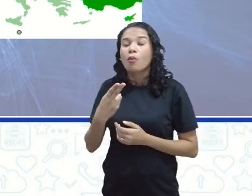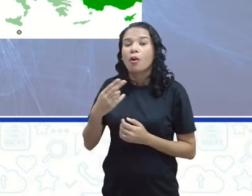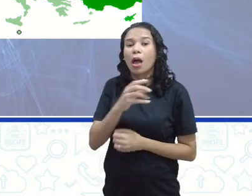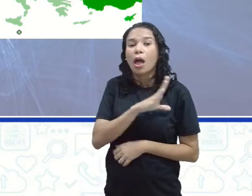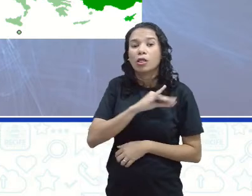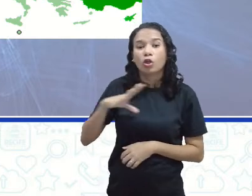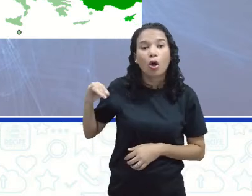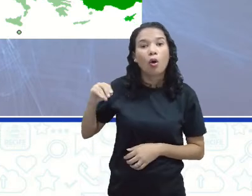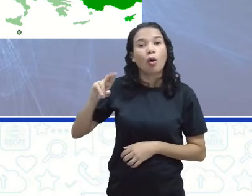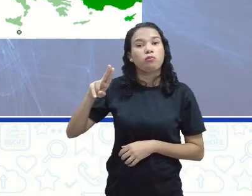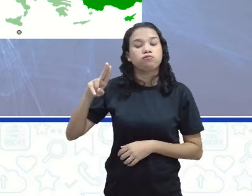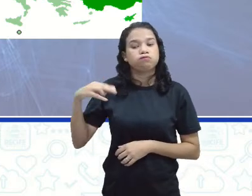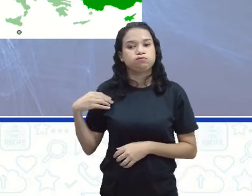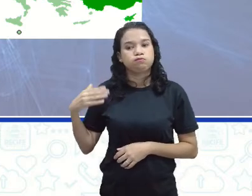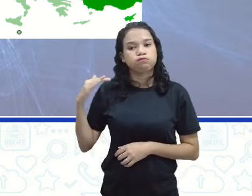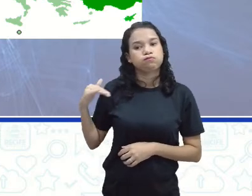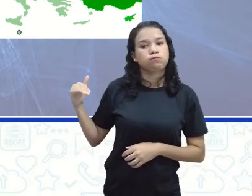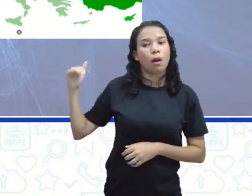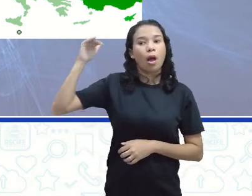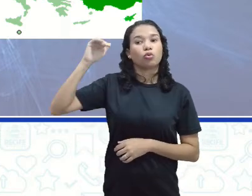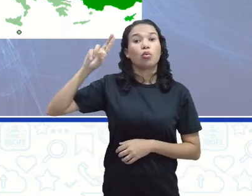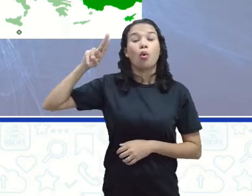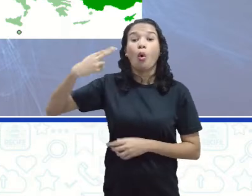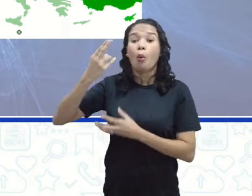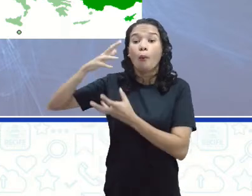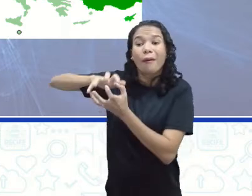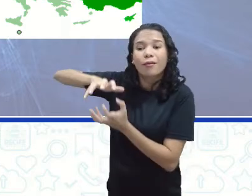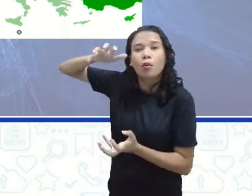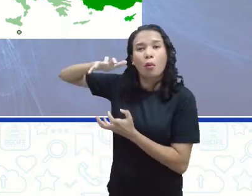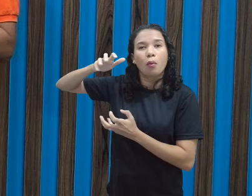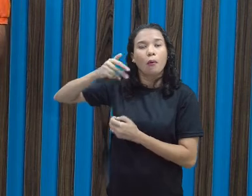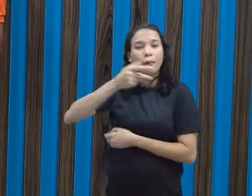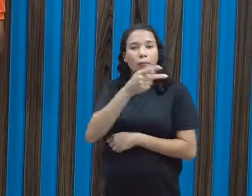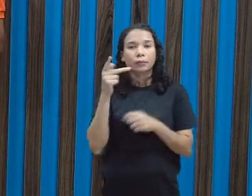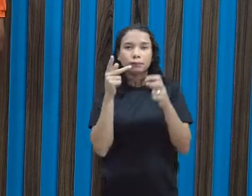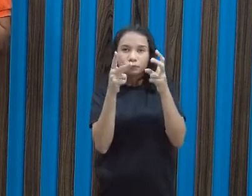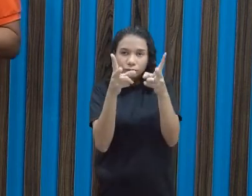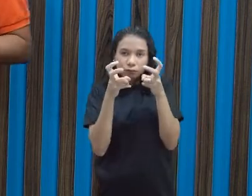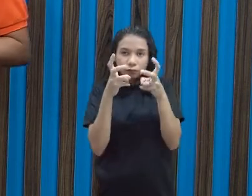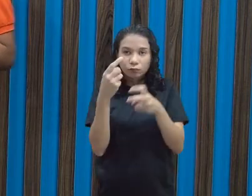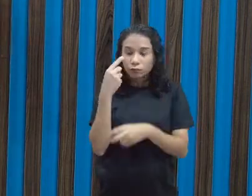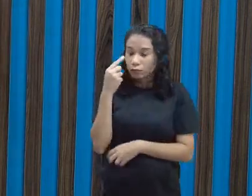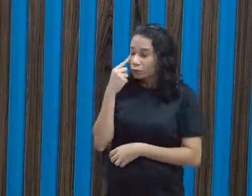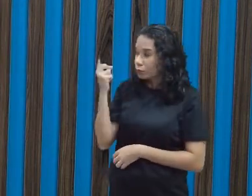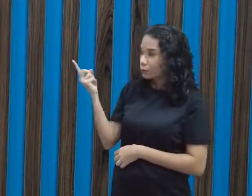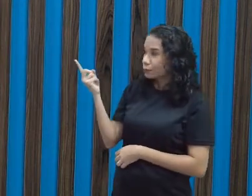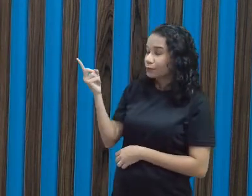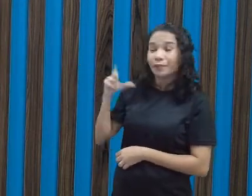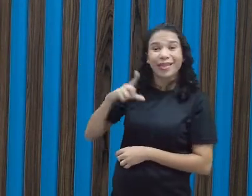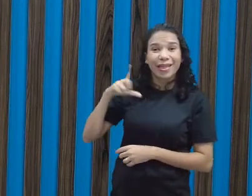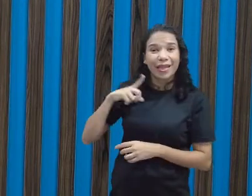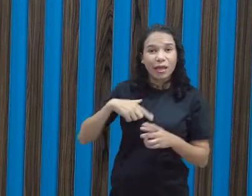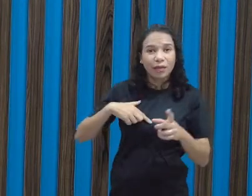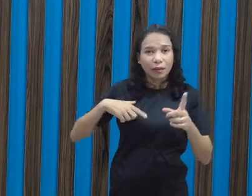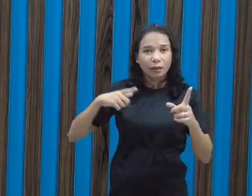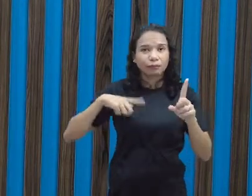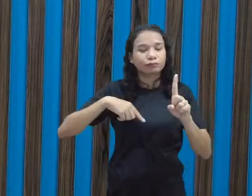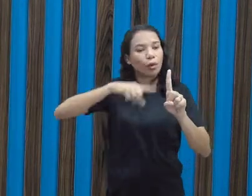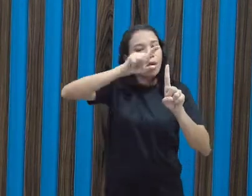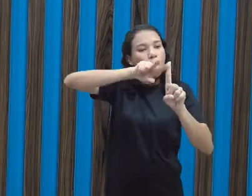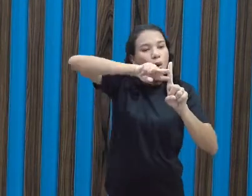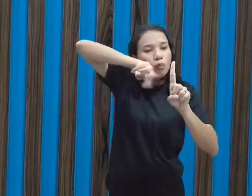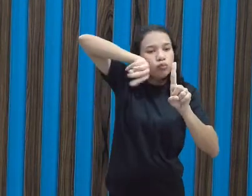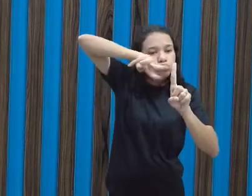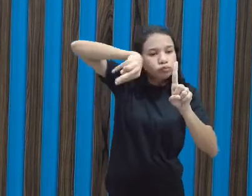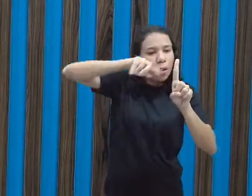população idosa da Europa? O que é que vocês acham? Se vocês prestarem atenção aqui, ó, no meio, né, nessa parte aqui,